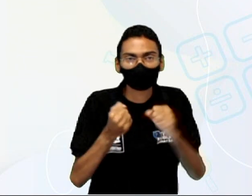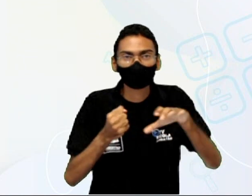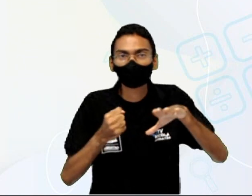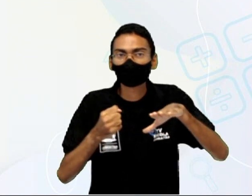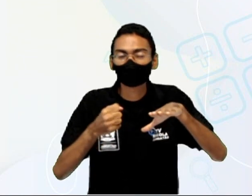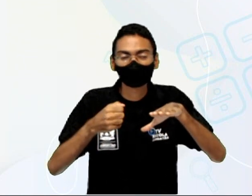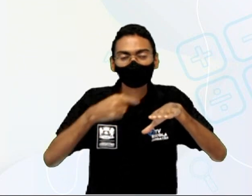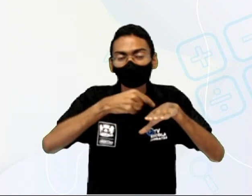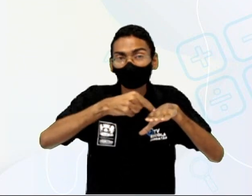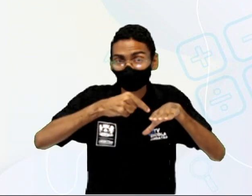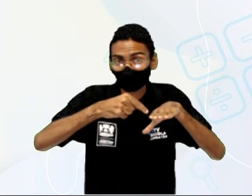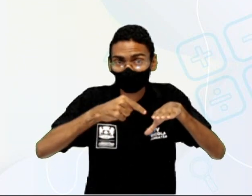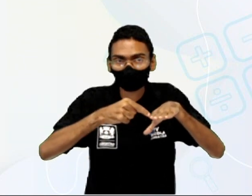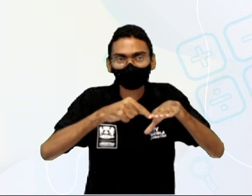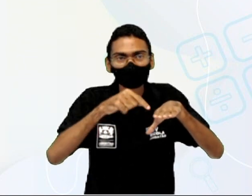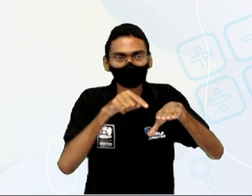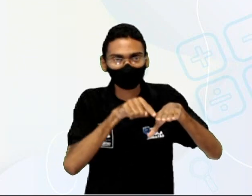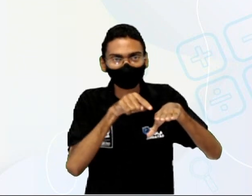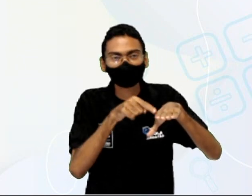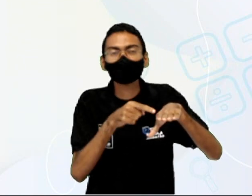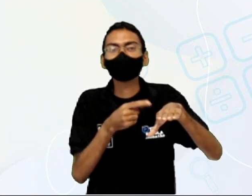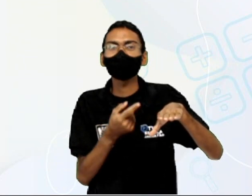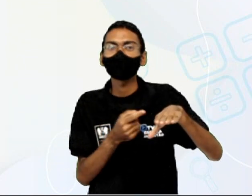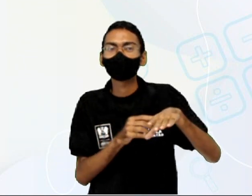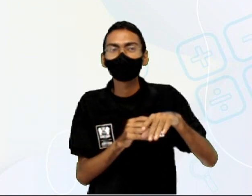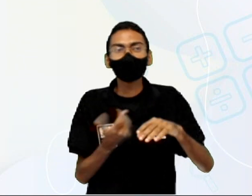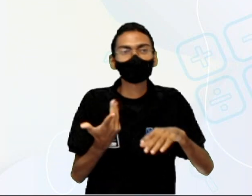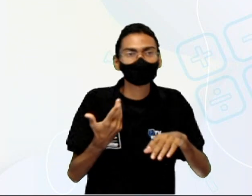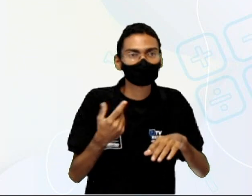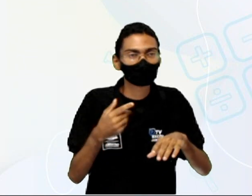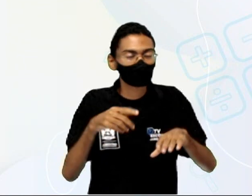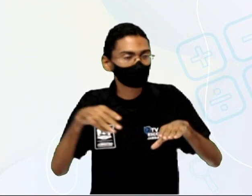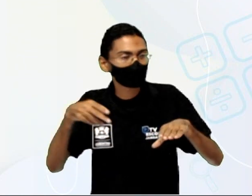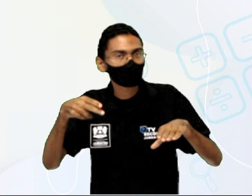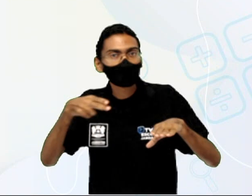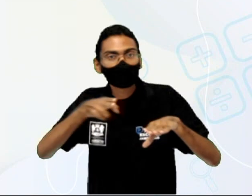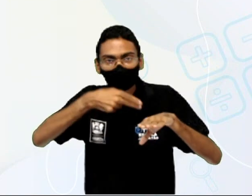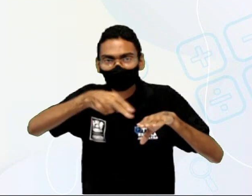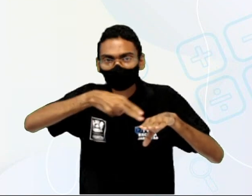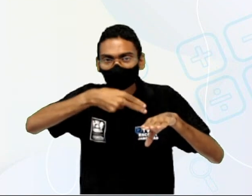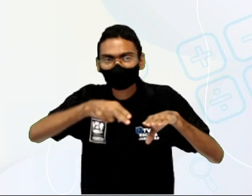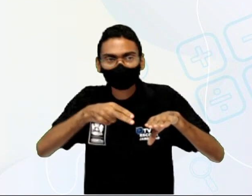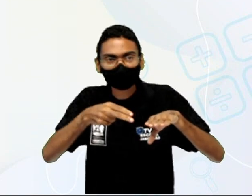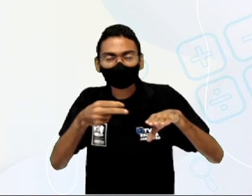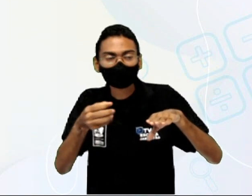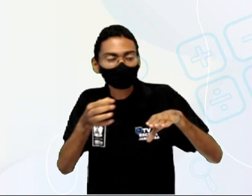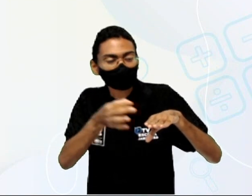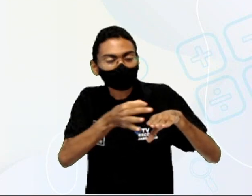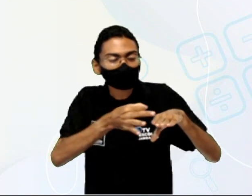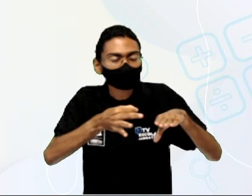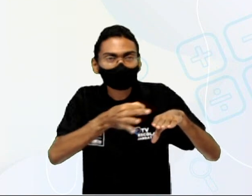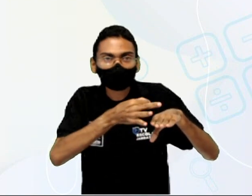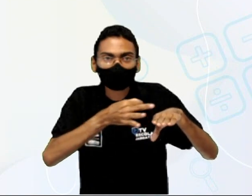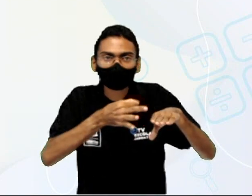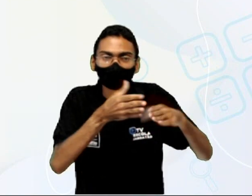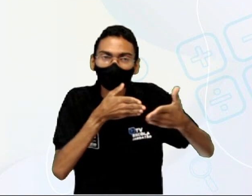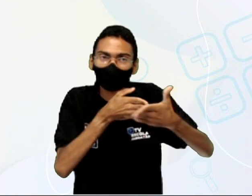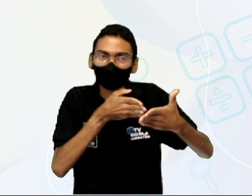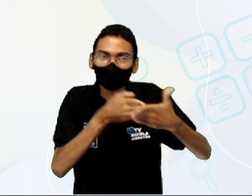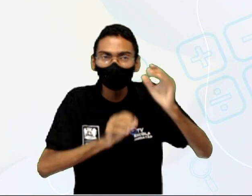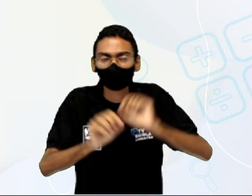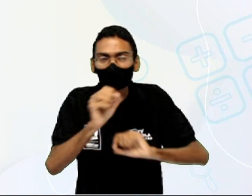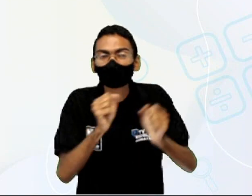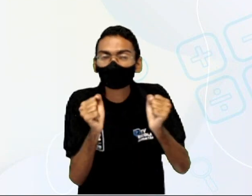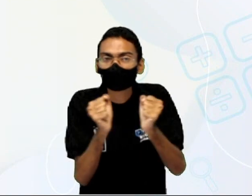tintura especial, composta por nanobolhas de tinta. Essas bolhas são rompidas juntamente